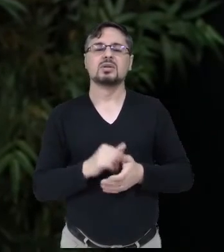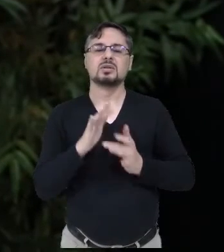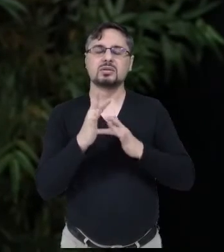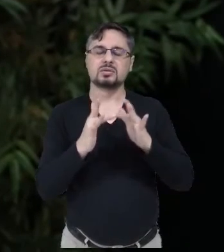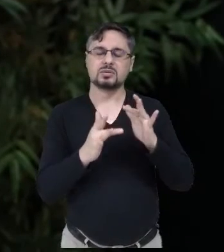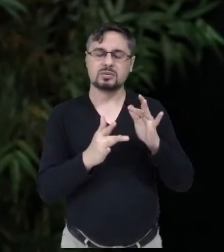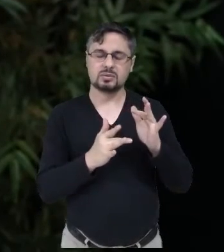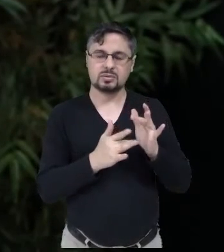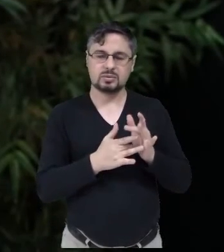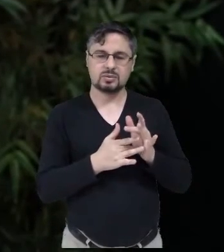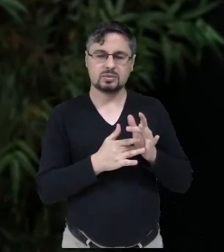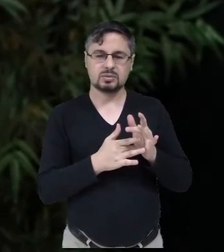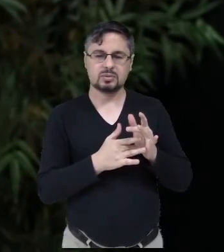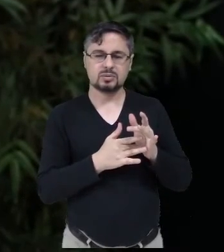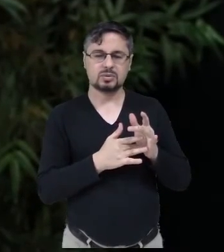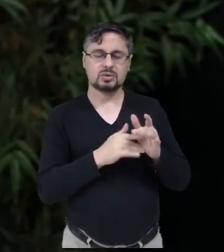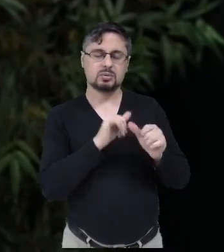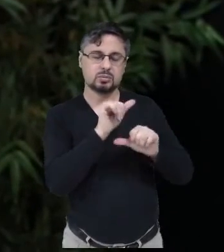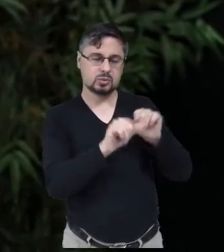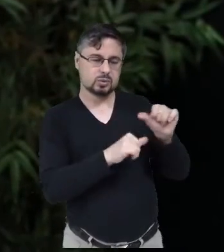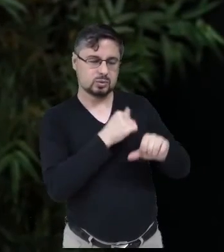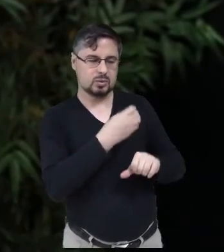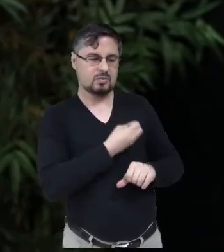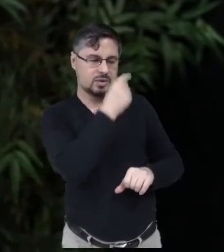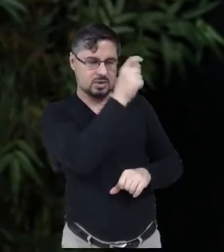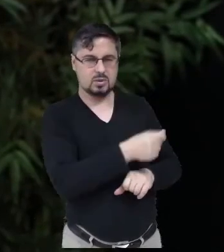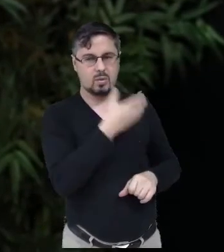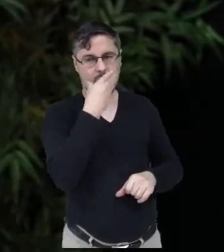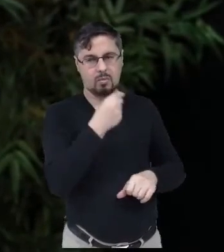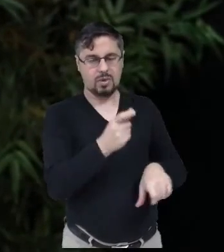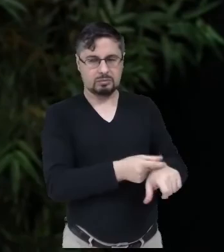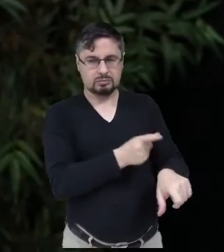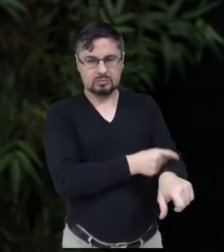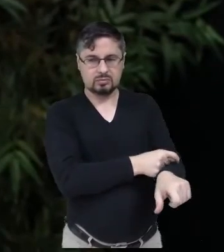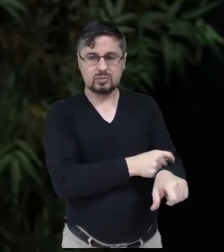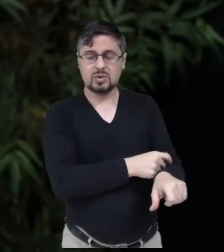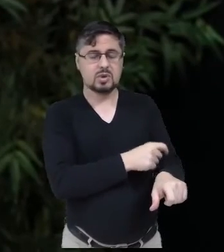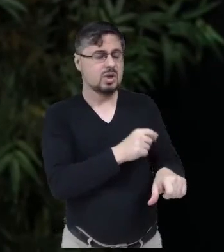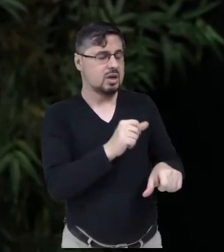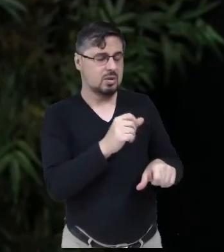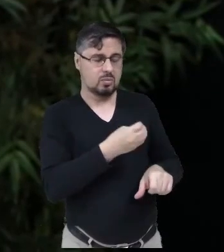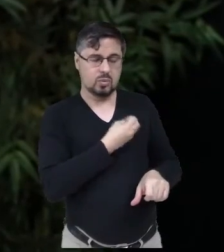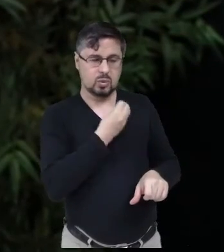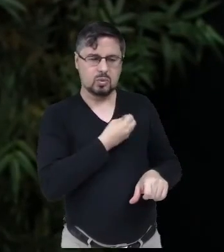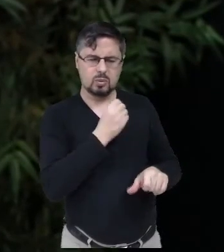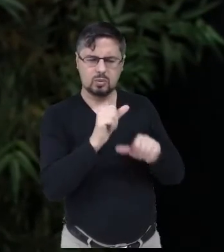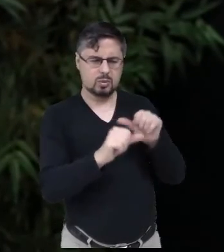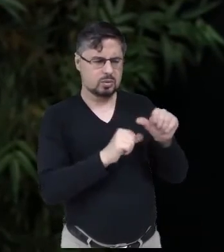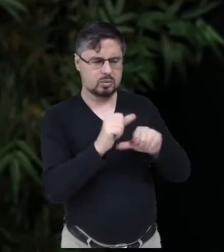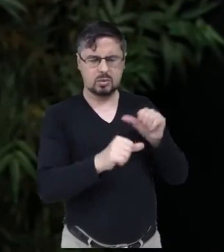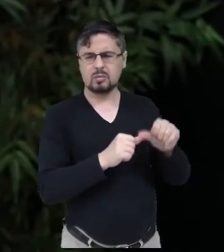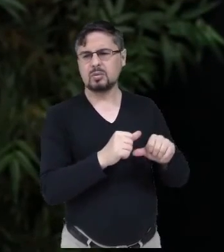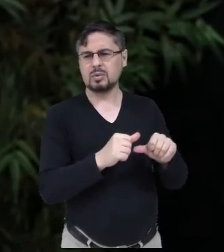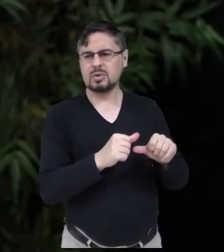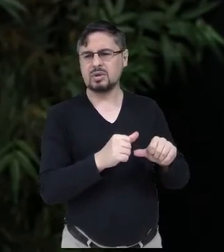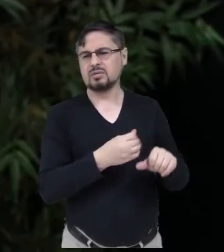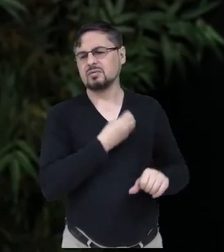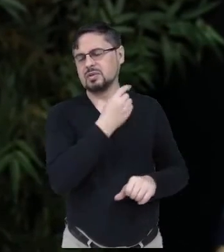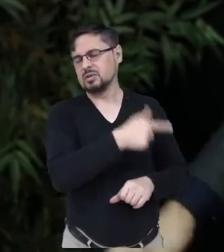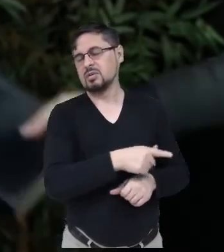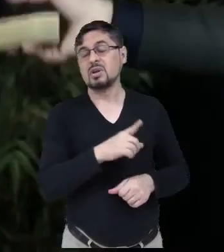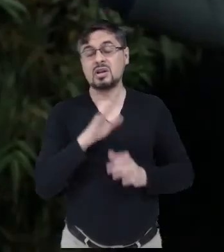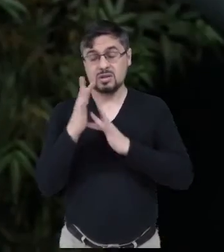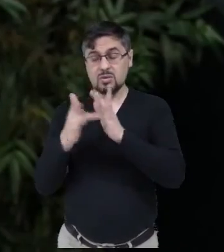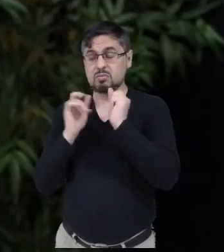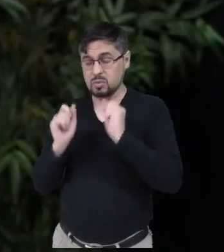que acabamos de ler, foi mudada de uma vez para sempre, ele pode mudar a história da sua vida. Ele pode salvar a sua alma